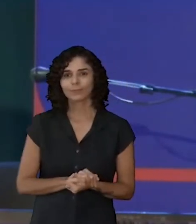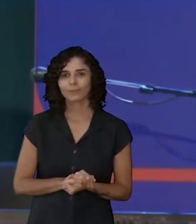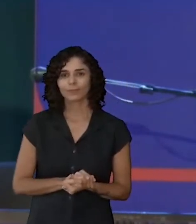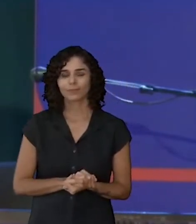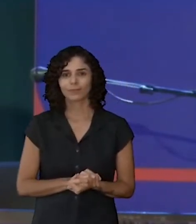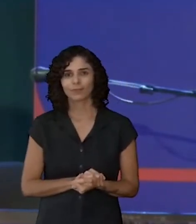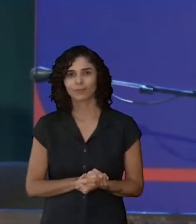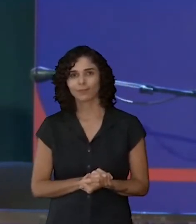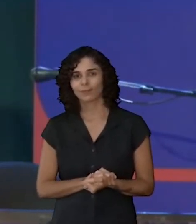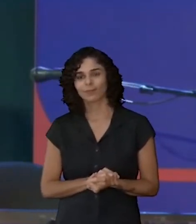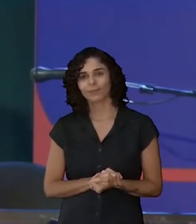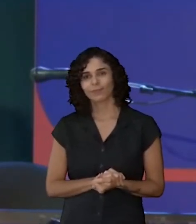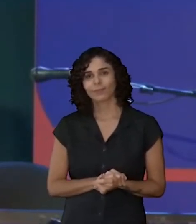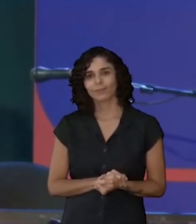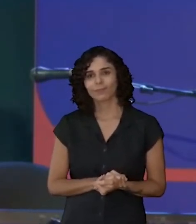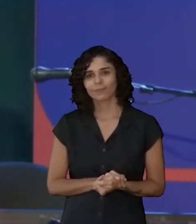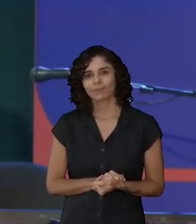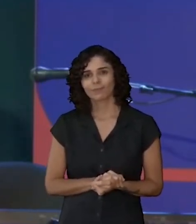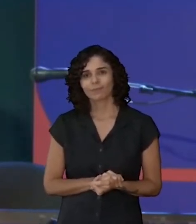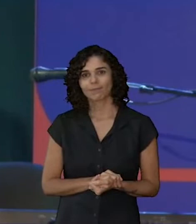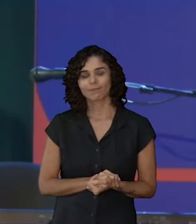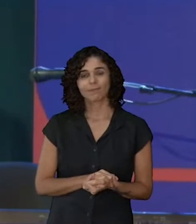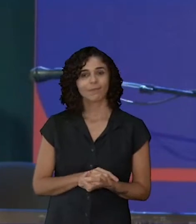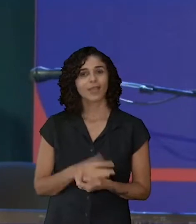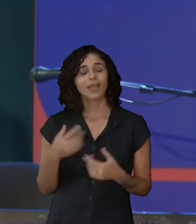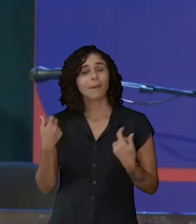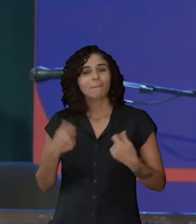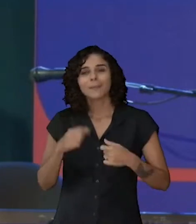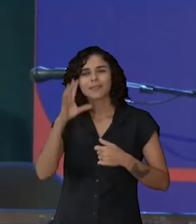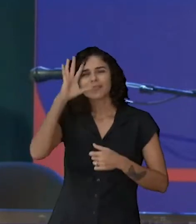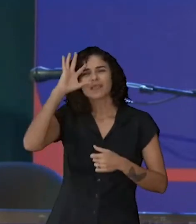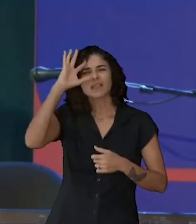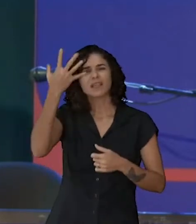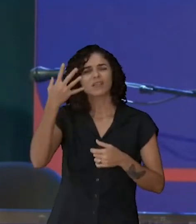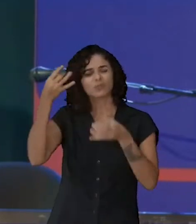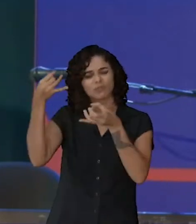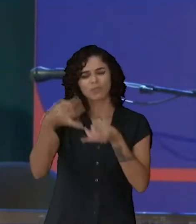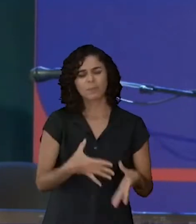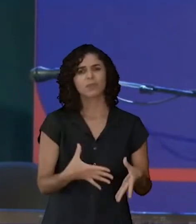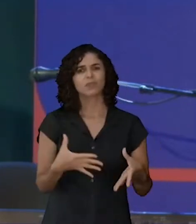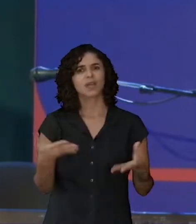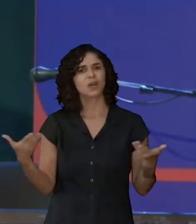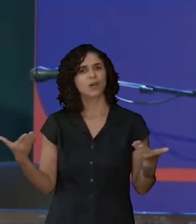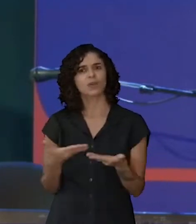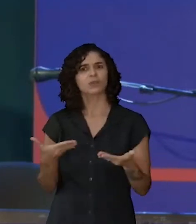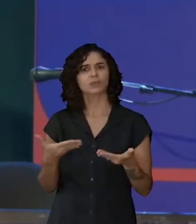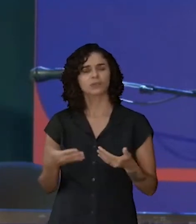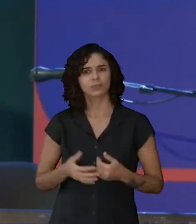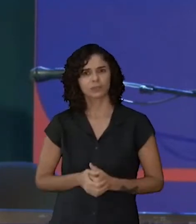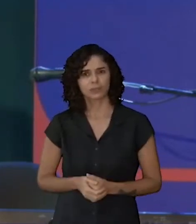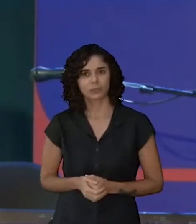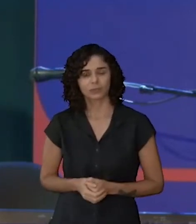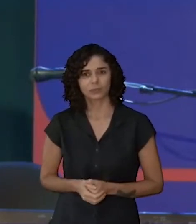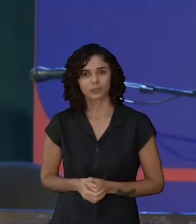Essa precisa ser a última noite da sua vida, sem que isso tenha acontecido.